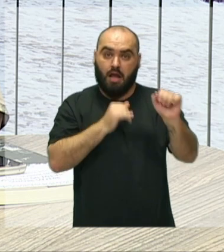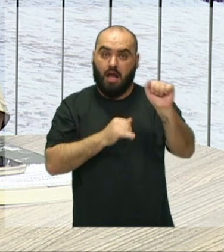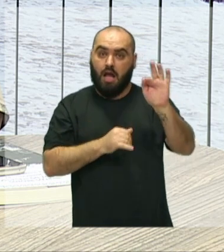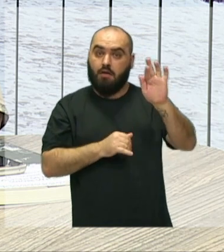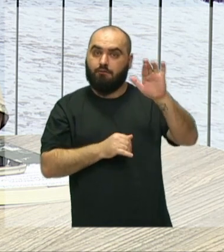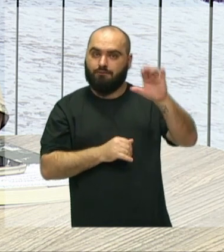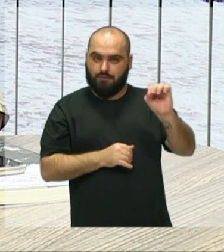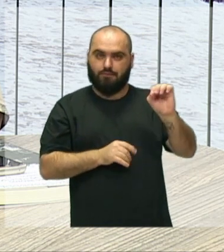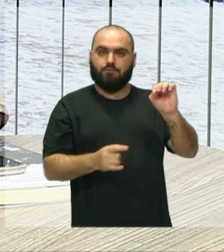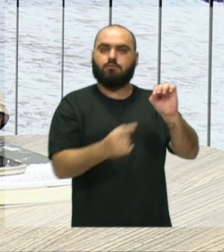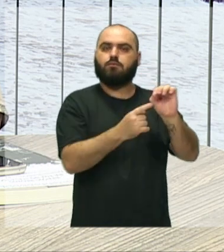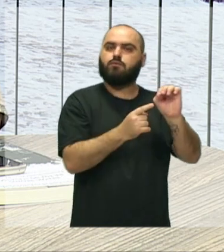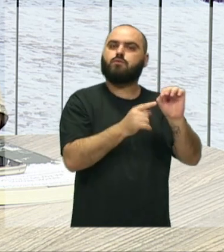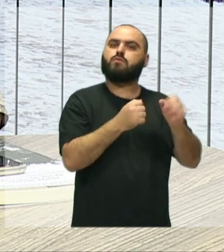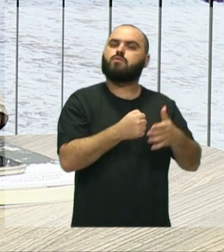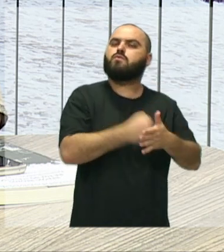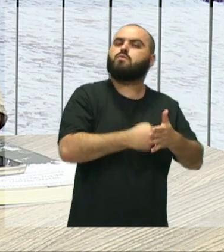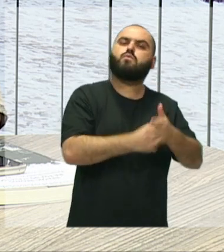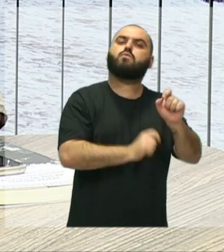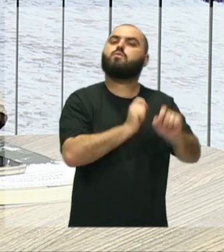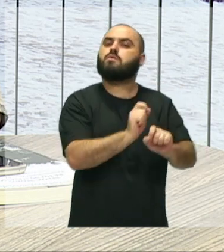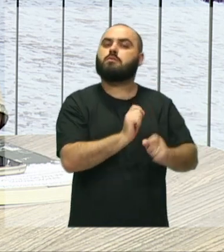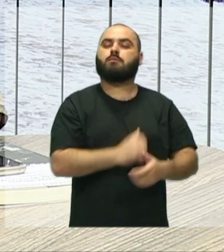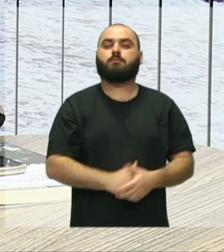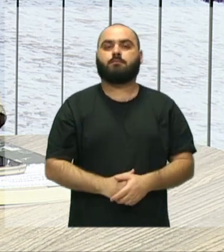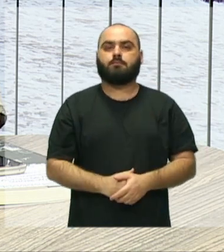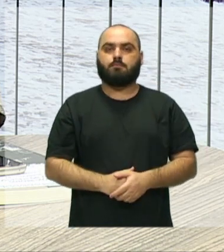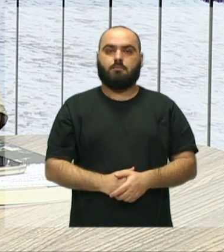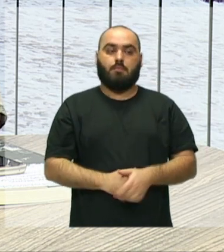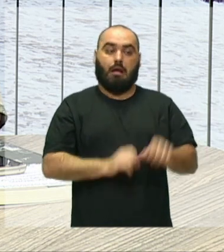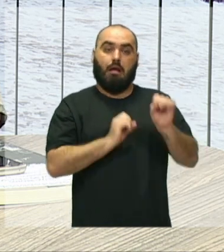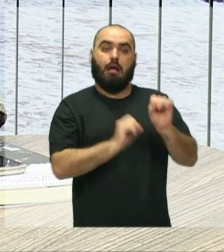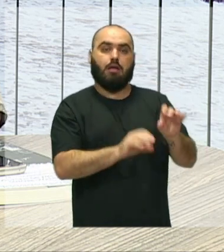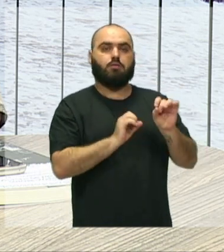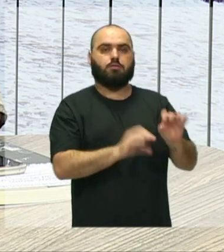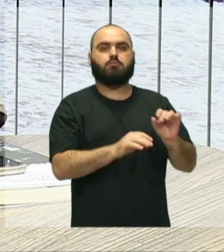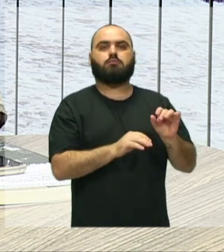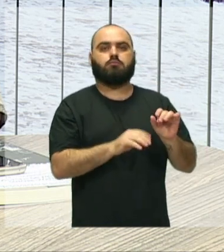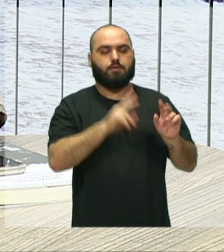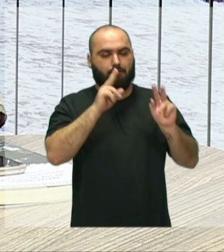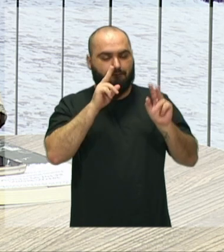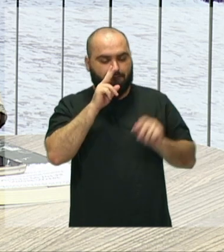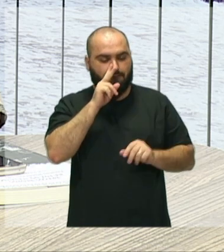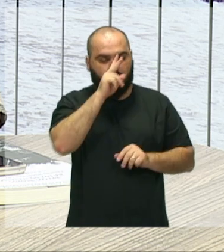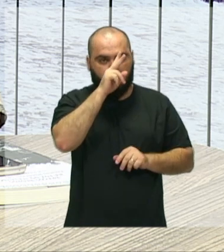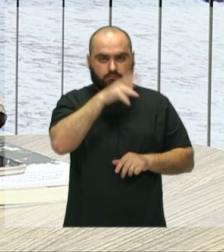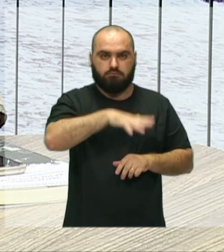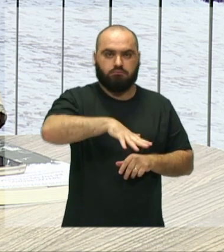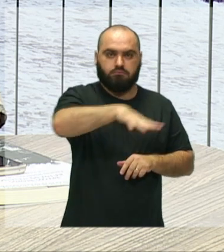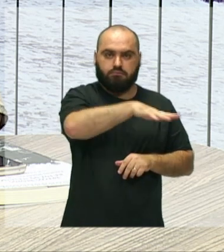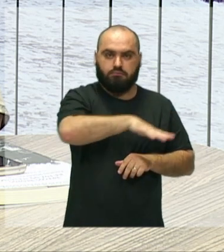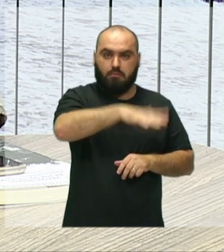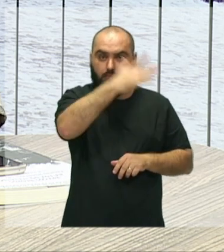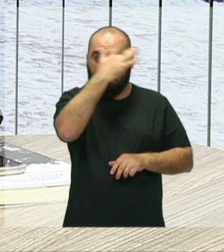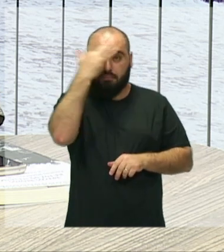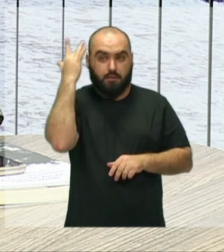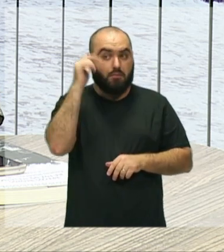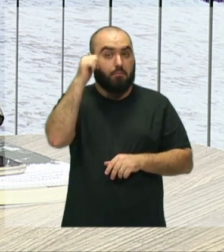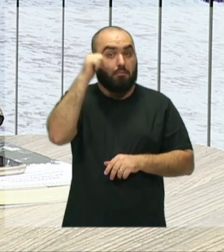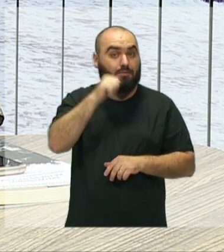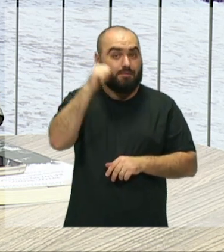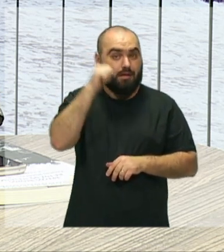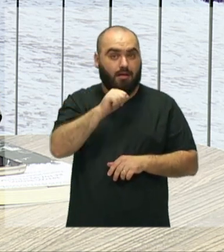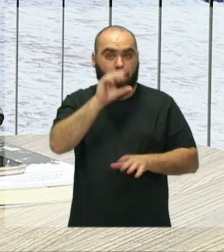nós lutamos muito na educação. A grande maioria dos membros são